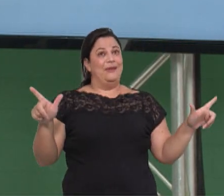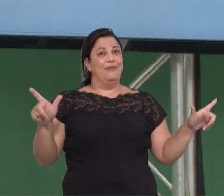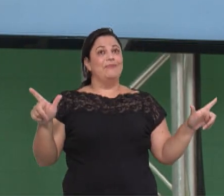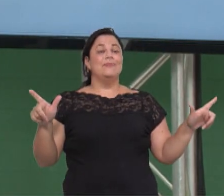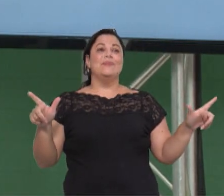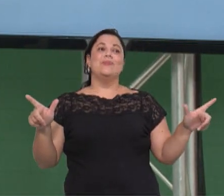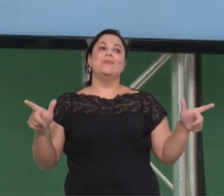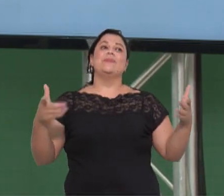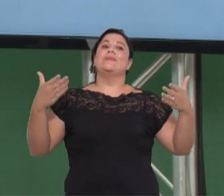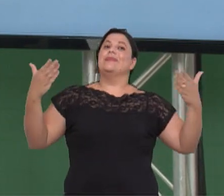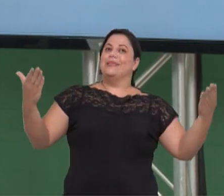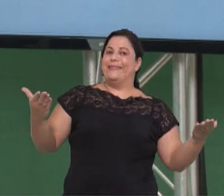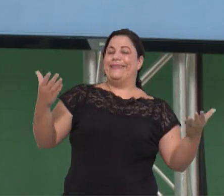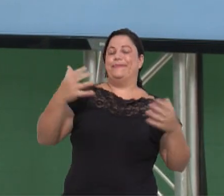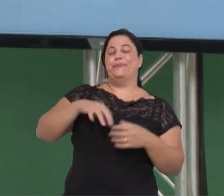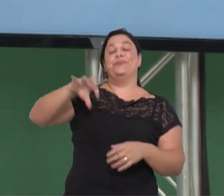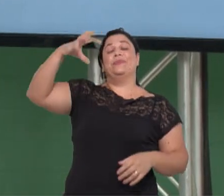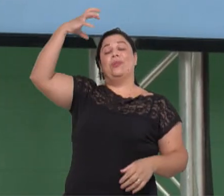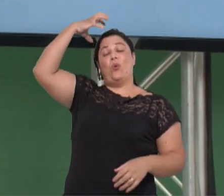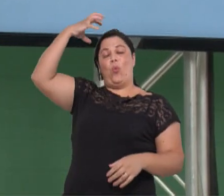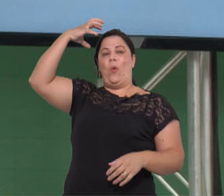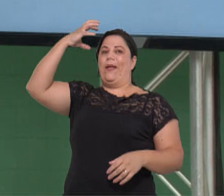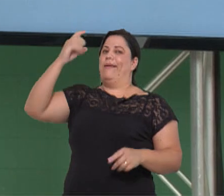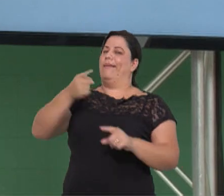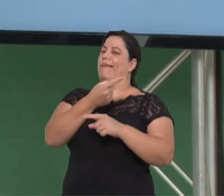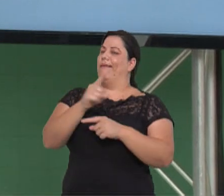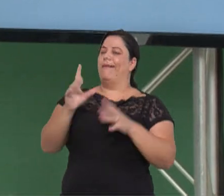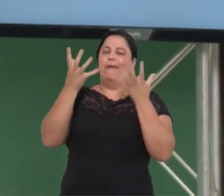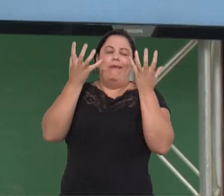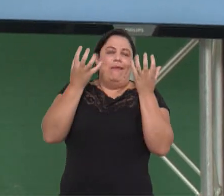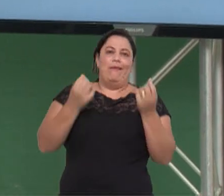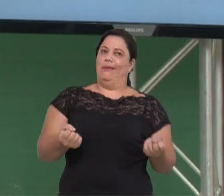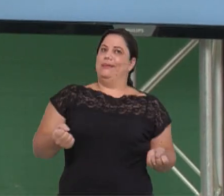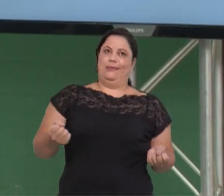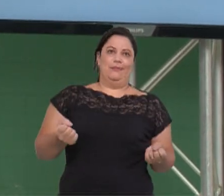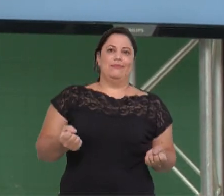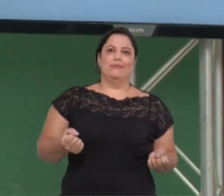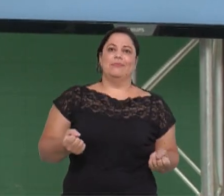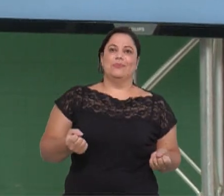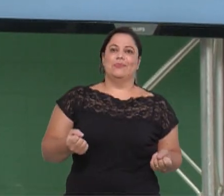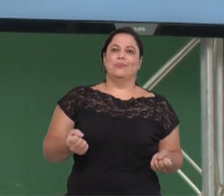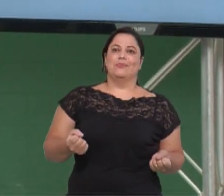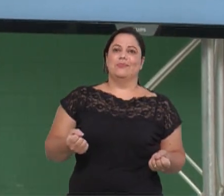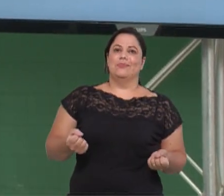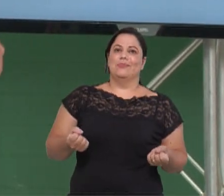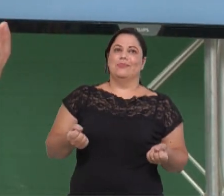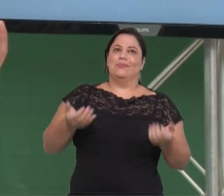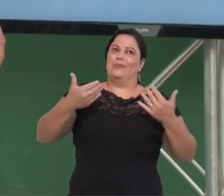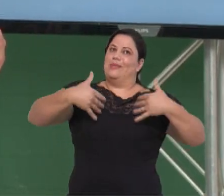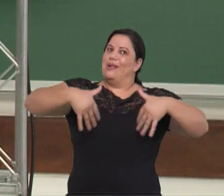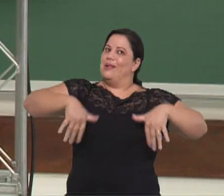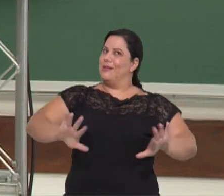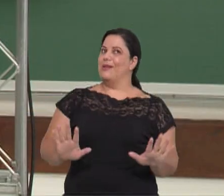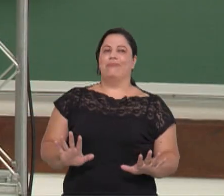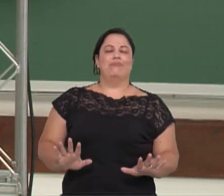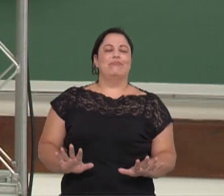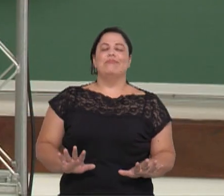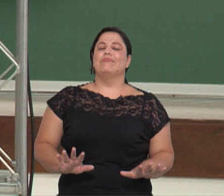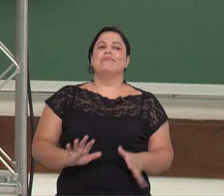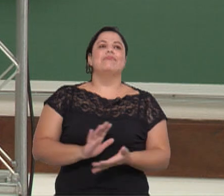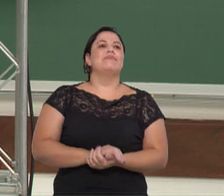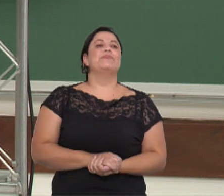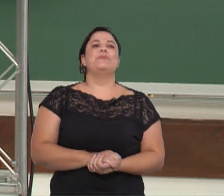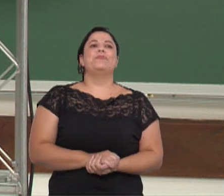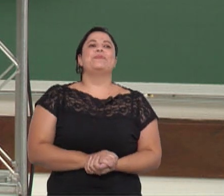a monarquia não vai aceitar essas mudanças. Eu tenho também aí o fim decretado pela